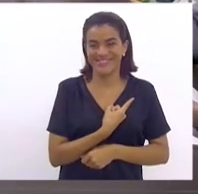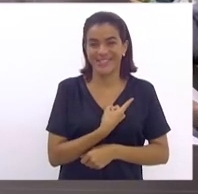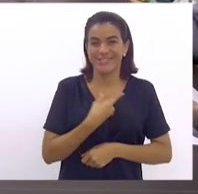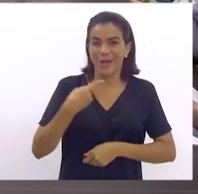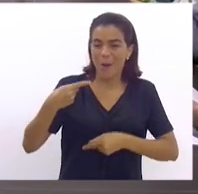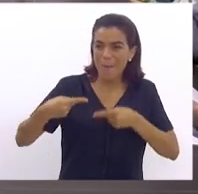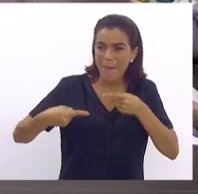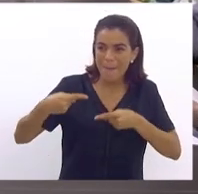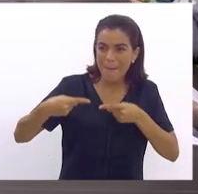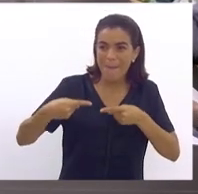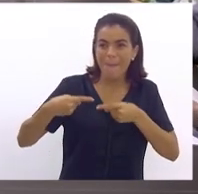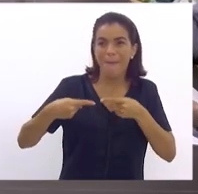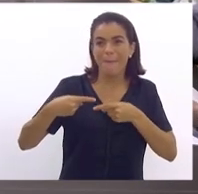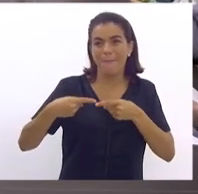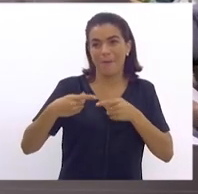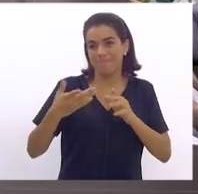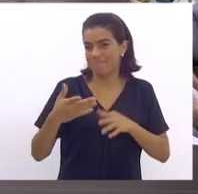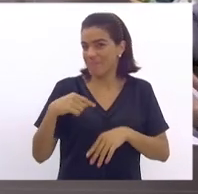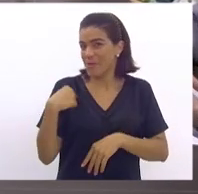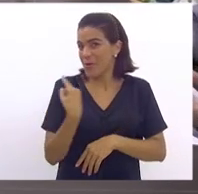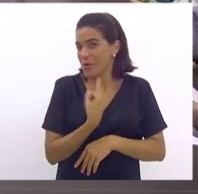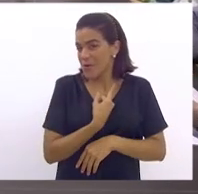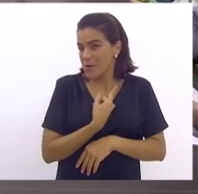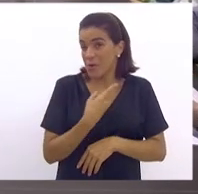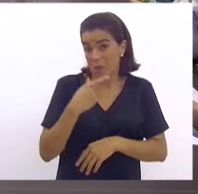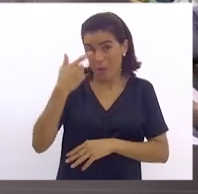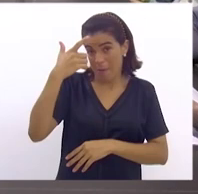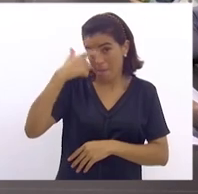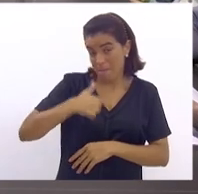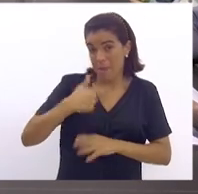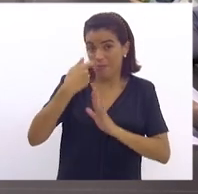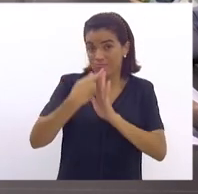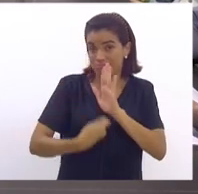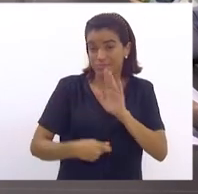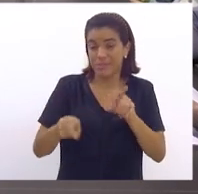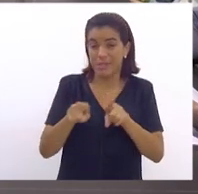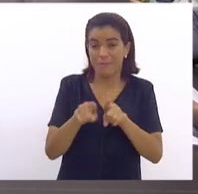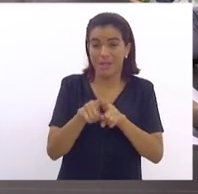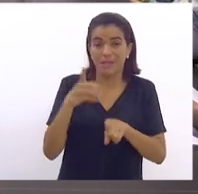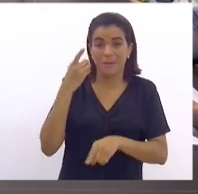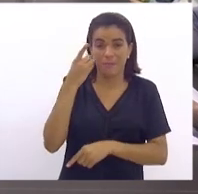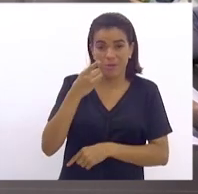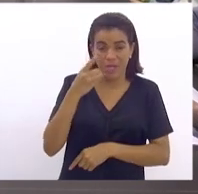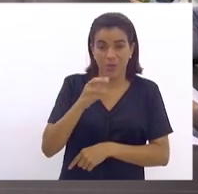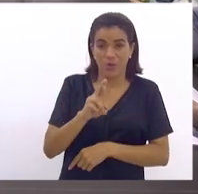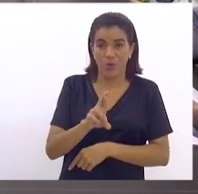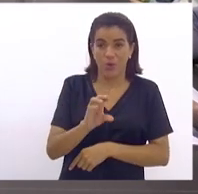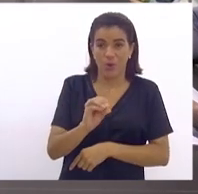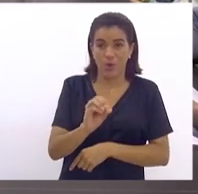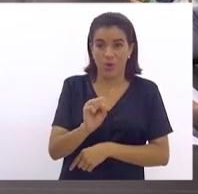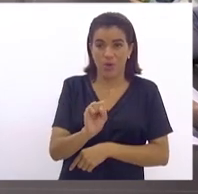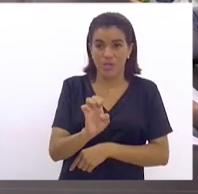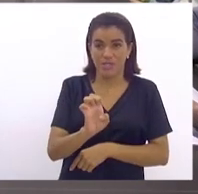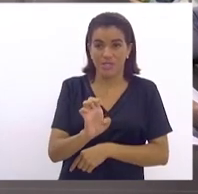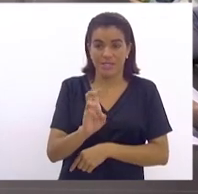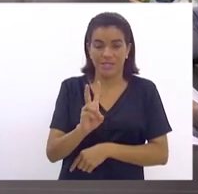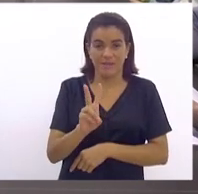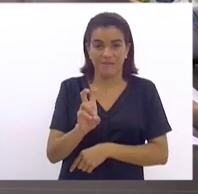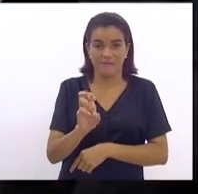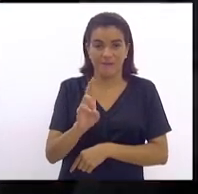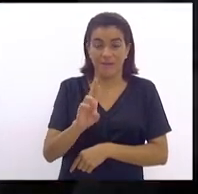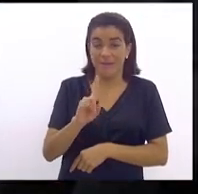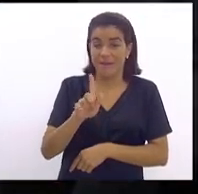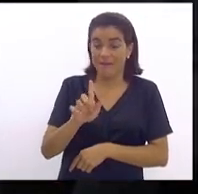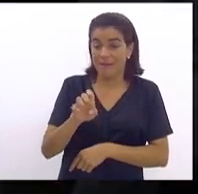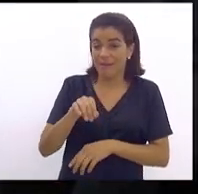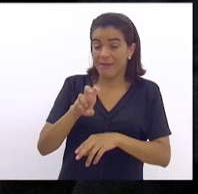questão legislativa, o nosso aqui, da minha autoria, do deputado Rosenberg, é, inclusive, mais antigo do que o do próprio executivo. Então, a gente vai